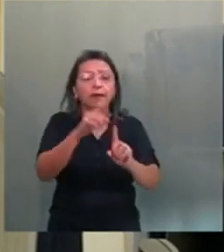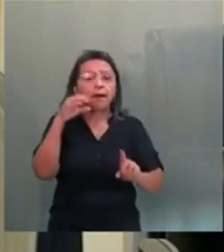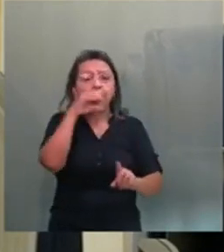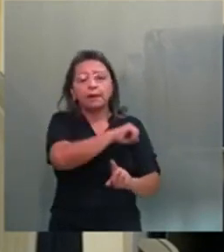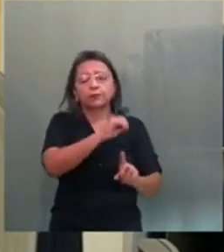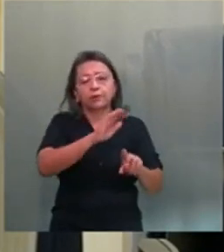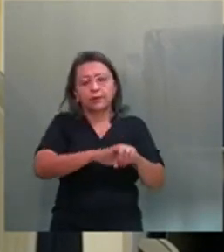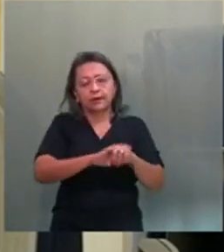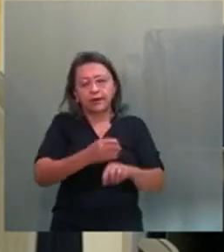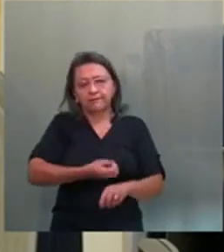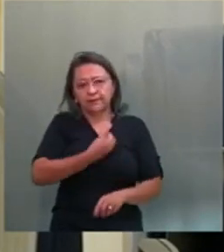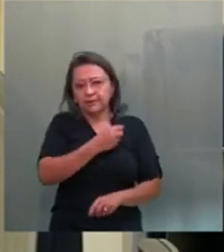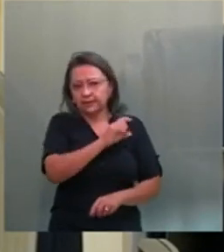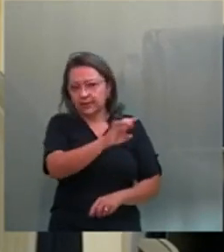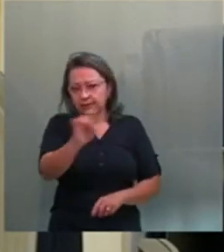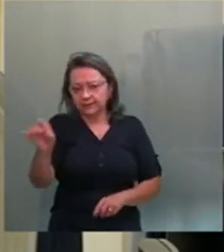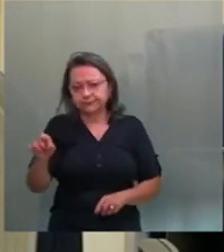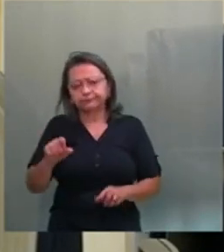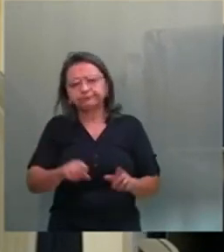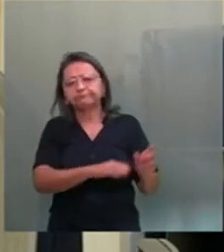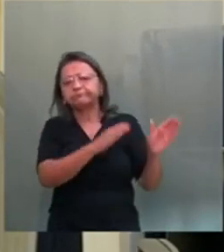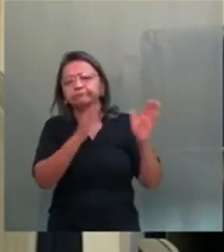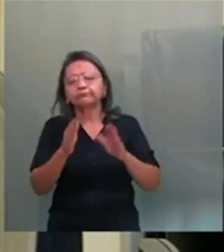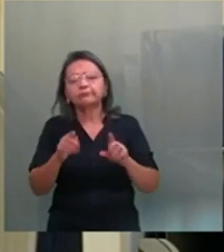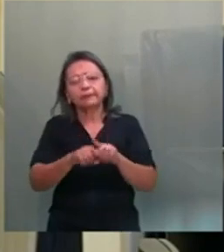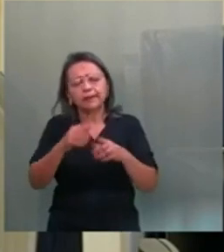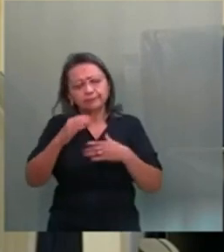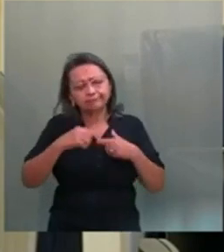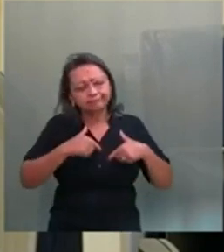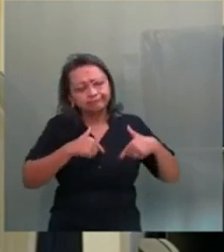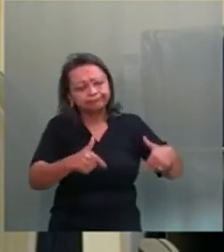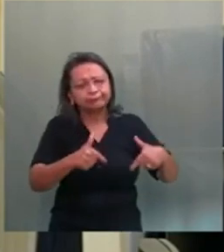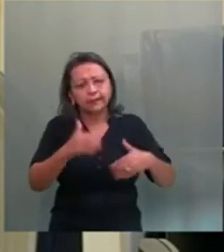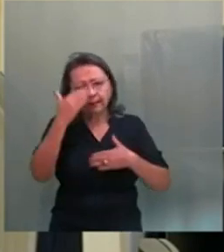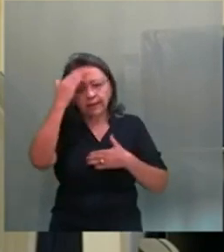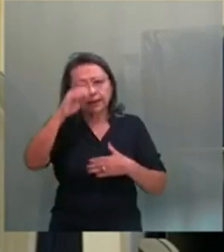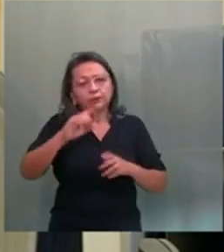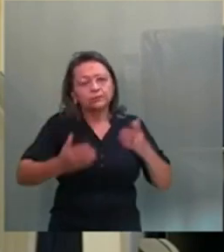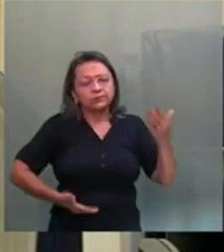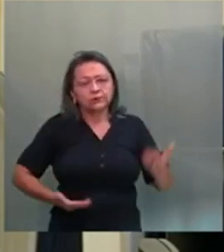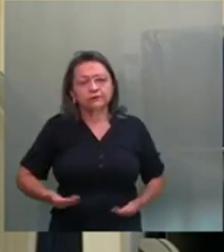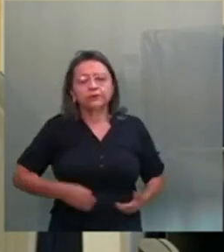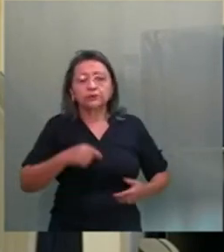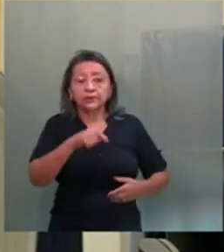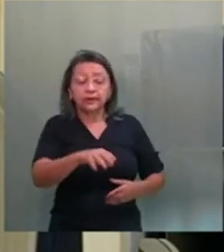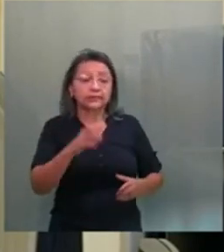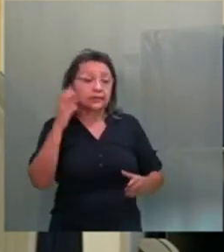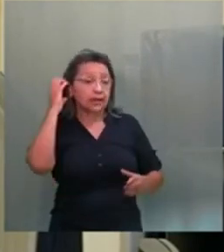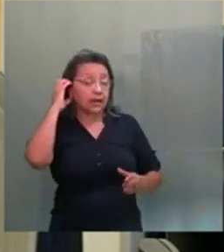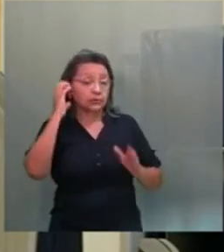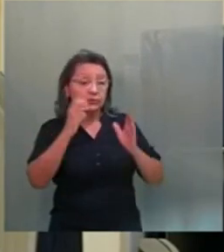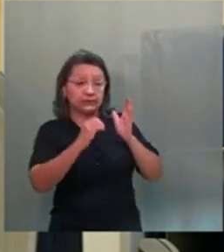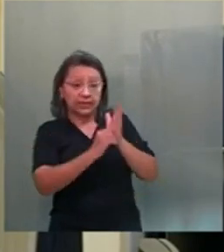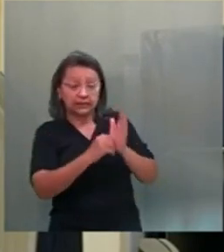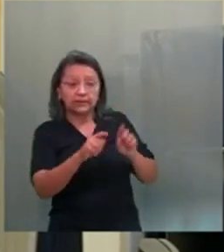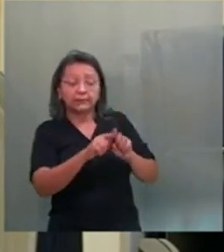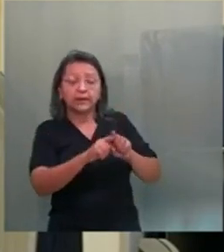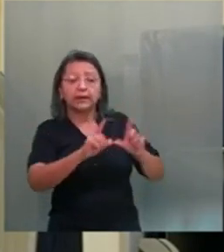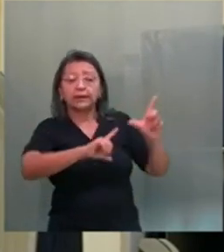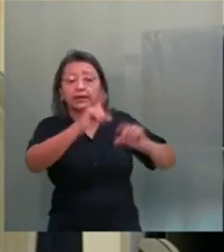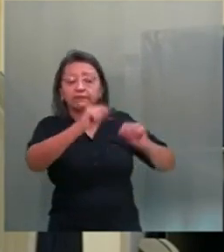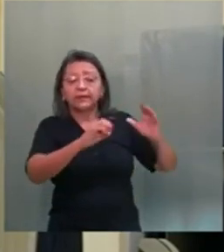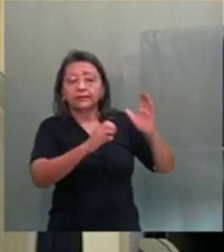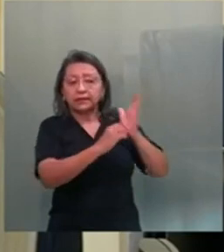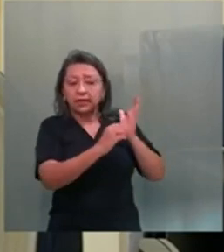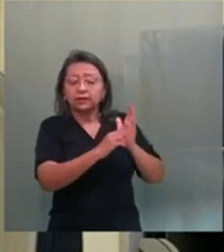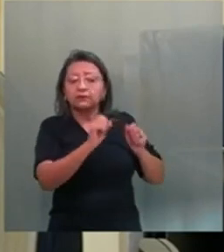vida. Em outras palavras, graças aos serviços que prestam a agência e a Rádio Senado, não existe possibilidade de